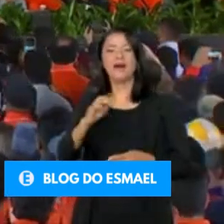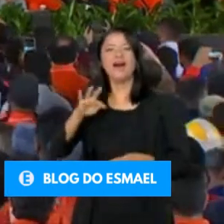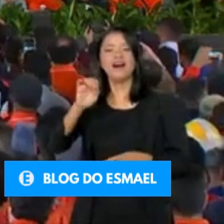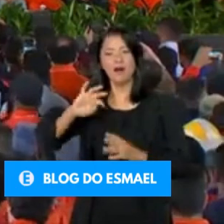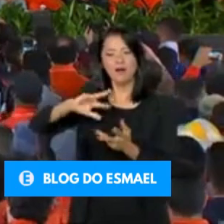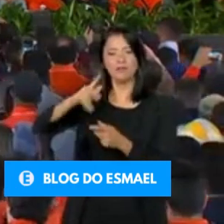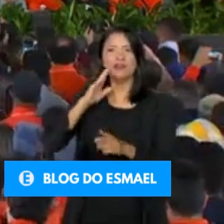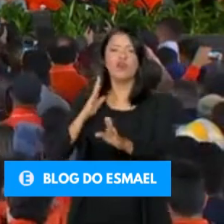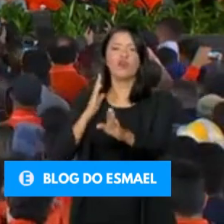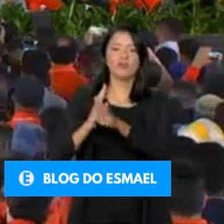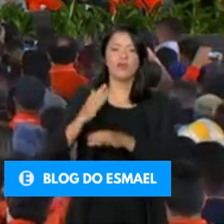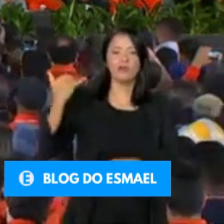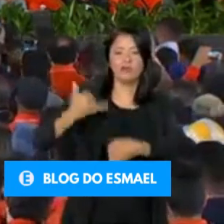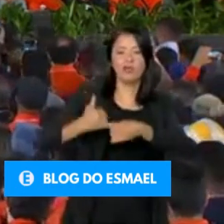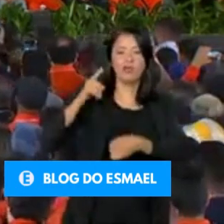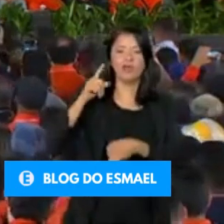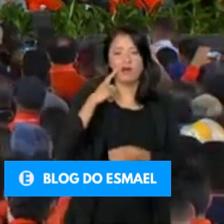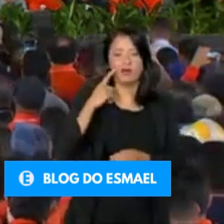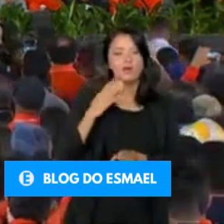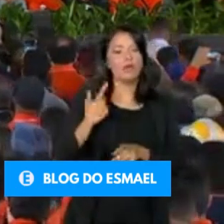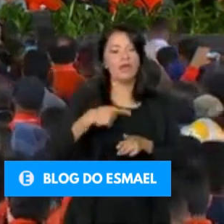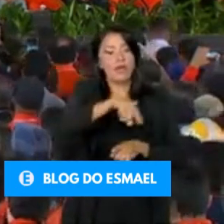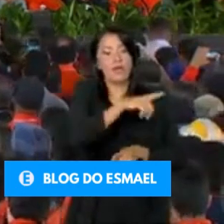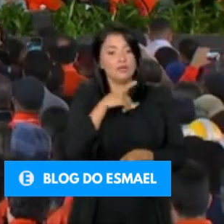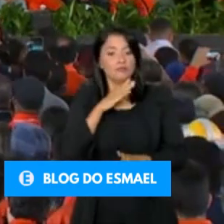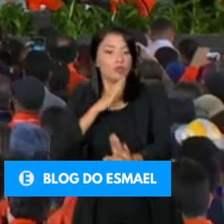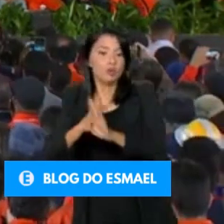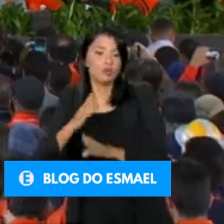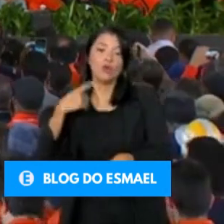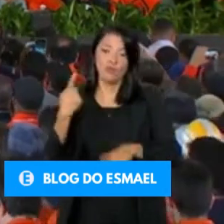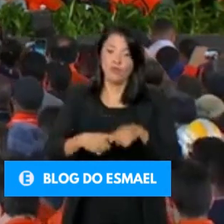petróleo que eles não encontraram, porque nós temos muita